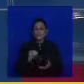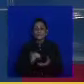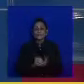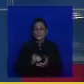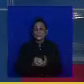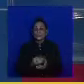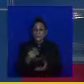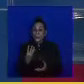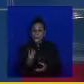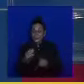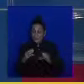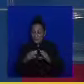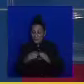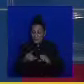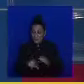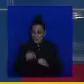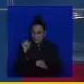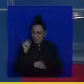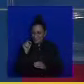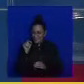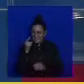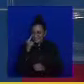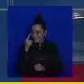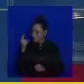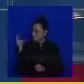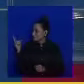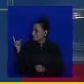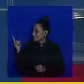Faltando 4 bolas.